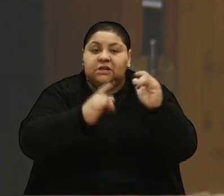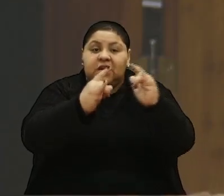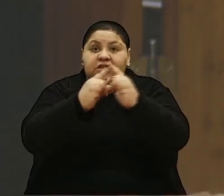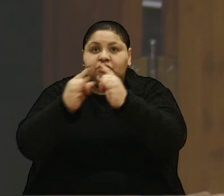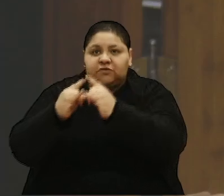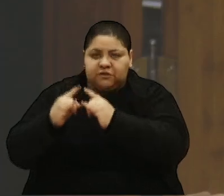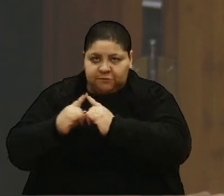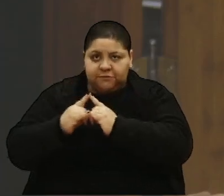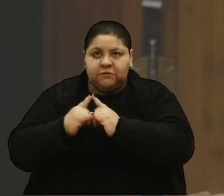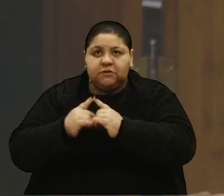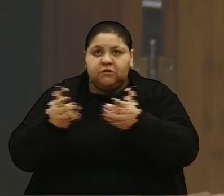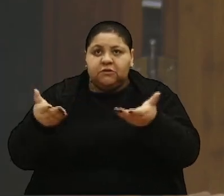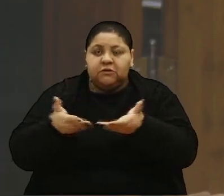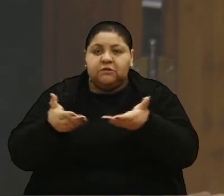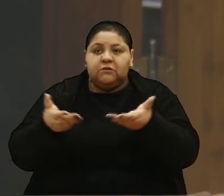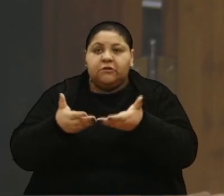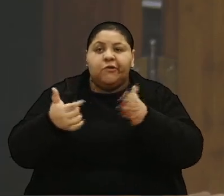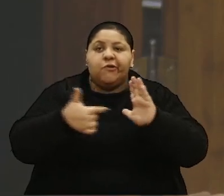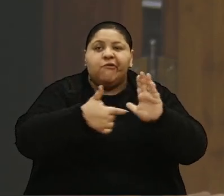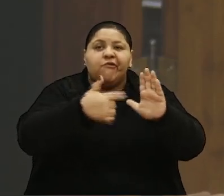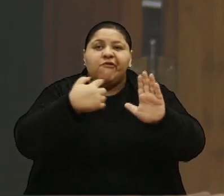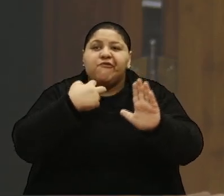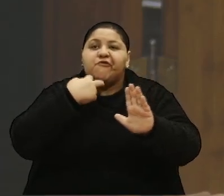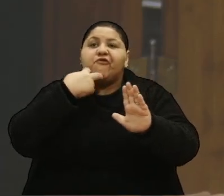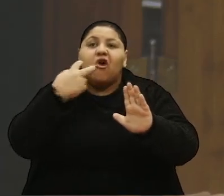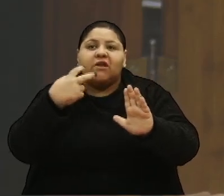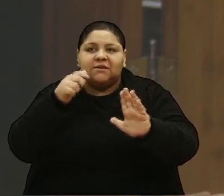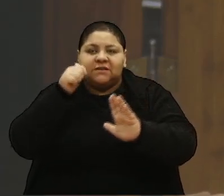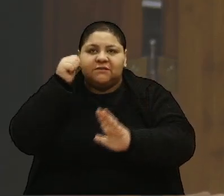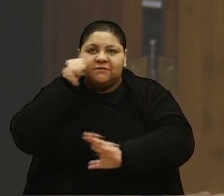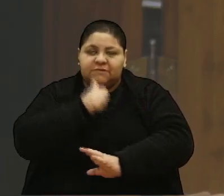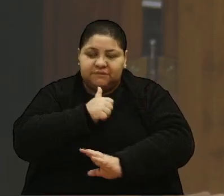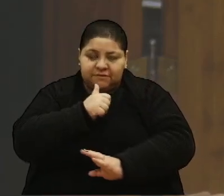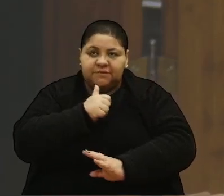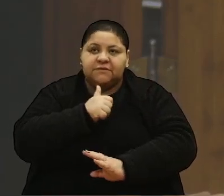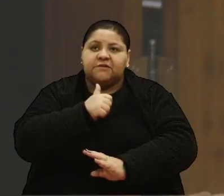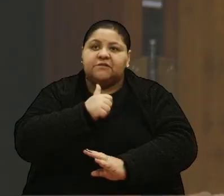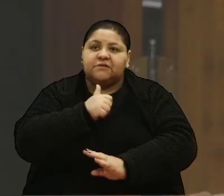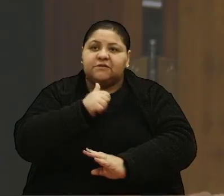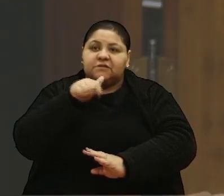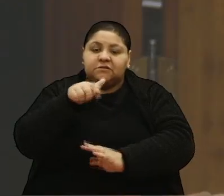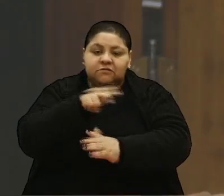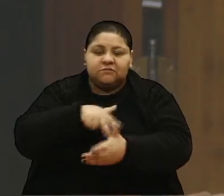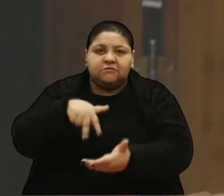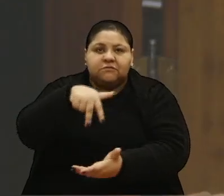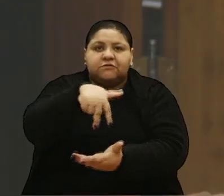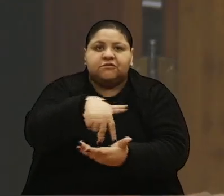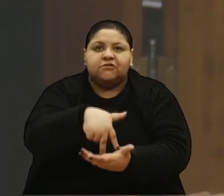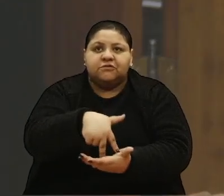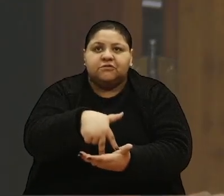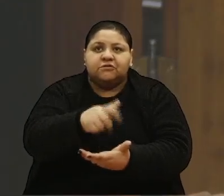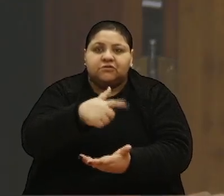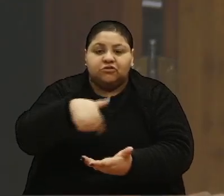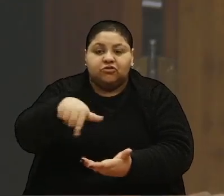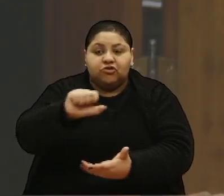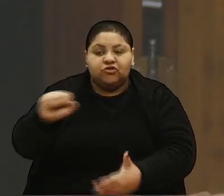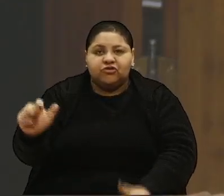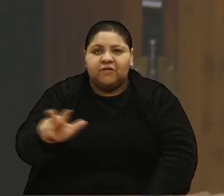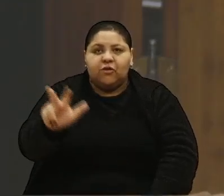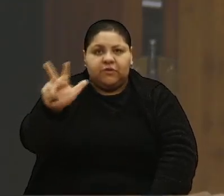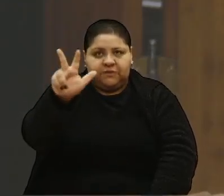RS traz voz às mulheres, sendo o protagonismo um de nossos